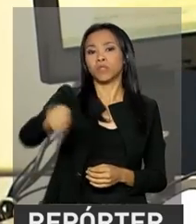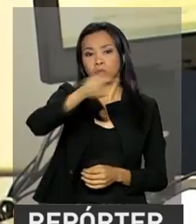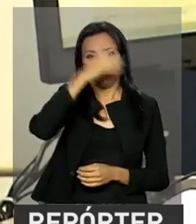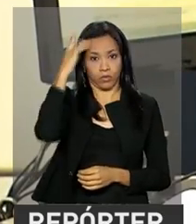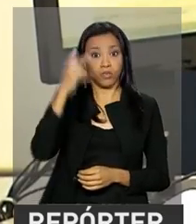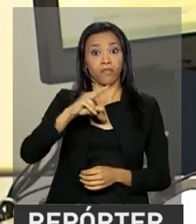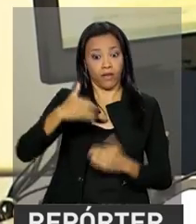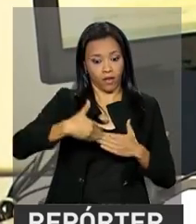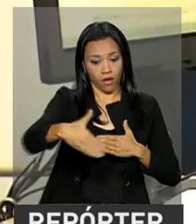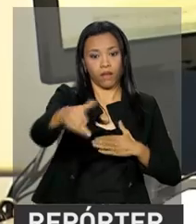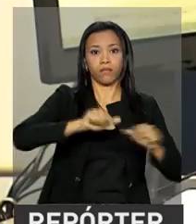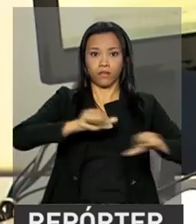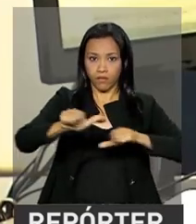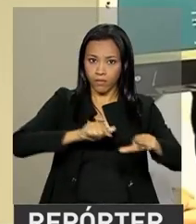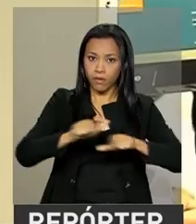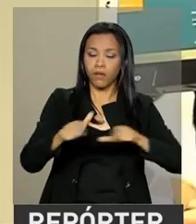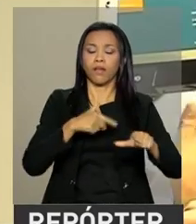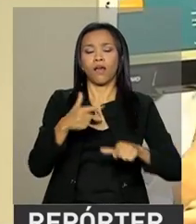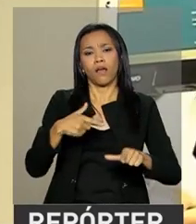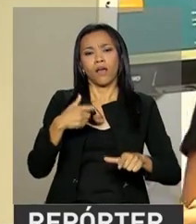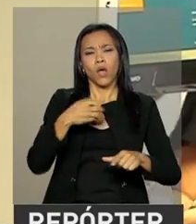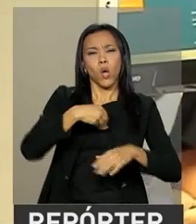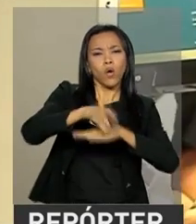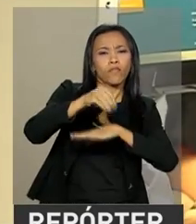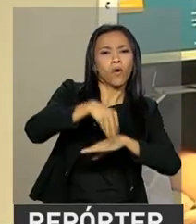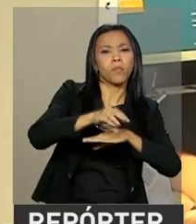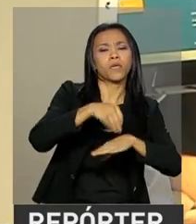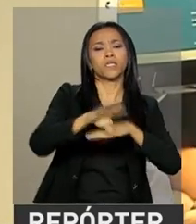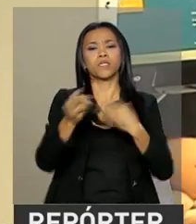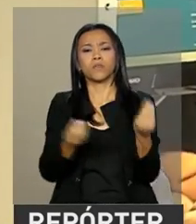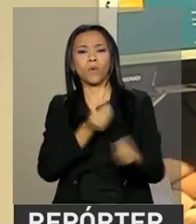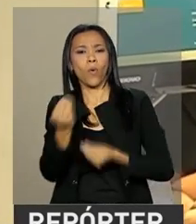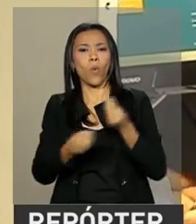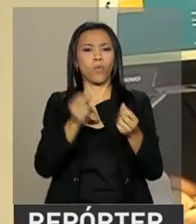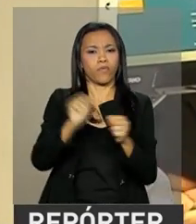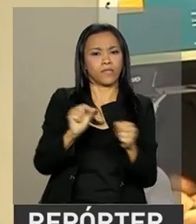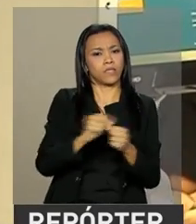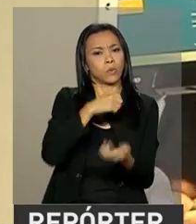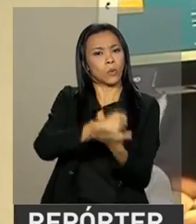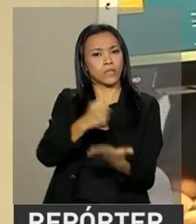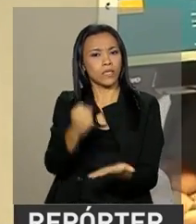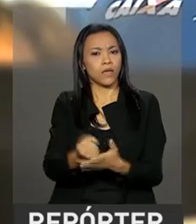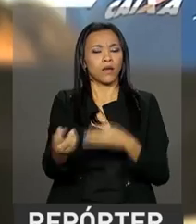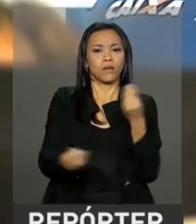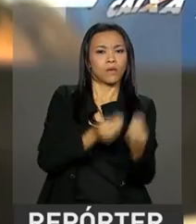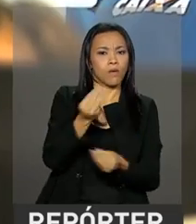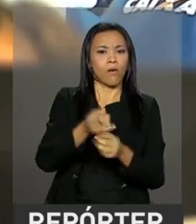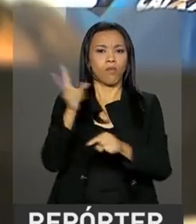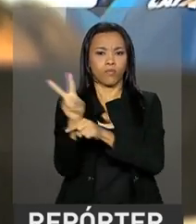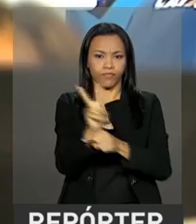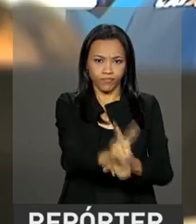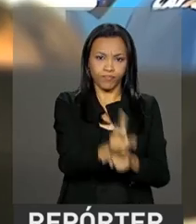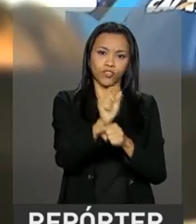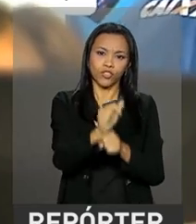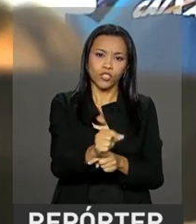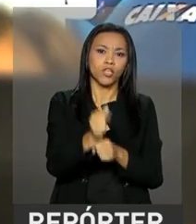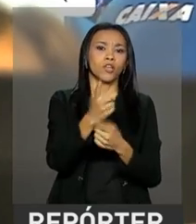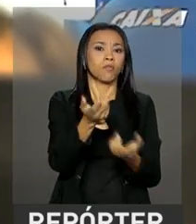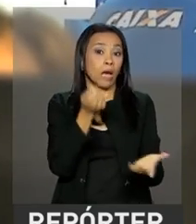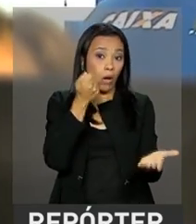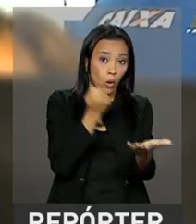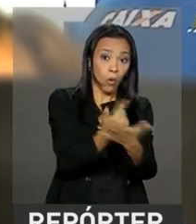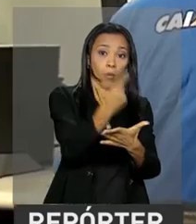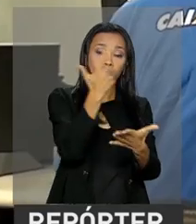trabalhar durante o fim de semana prestando atendimento na simulação e na contratação dos financiamentos o feirão da Caixa representa